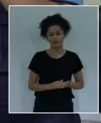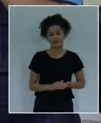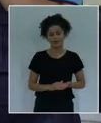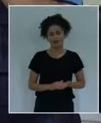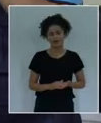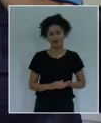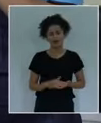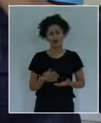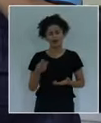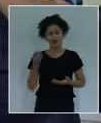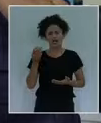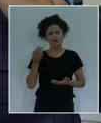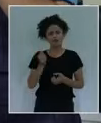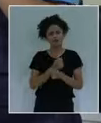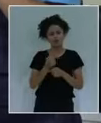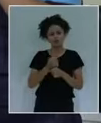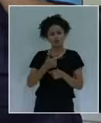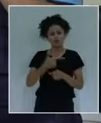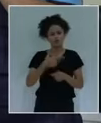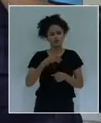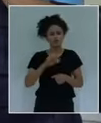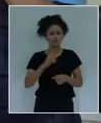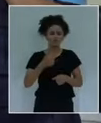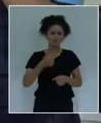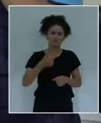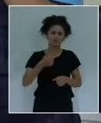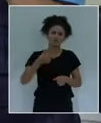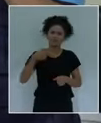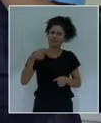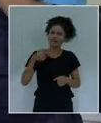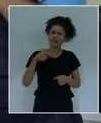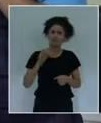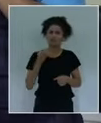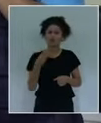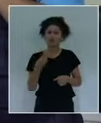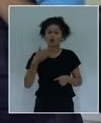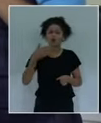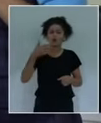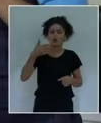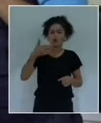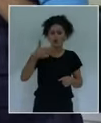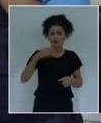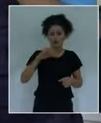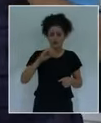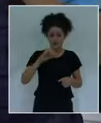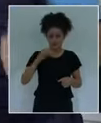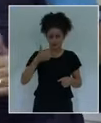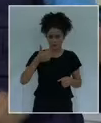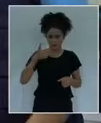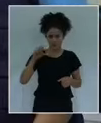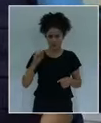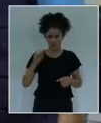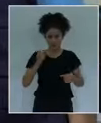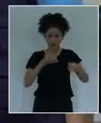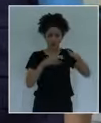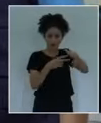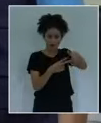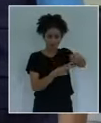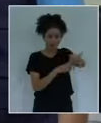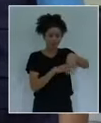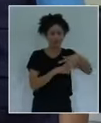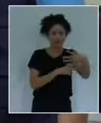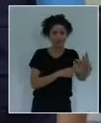uma ponte em 2017, 2018, que foi embora na Olaria de Baixo, no Vale Azul. Essa mesmo. No Vale Azul, lá na